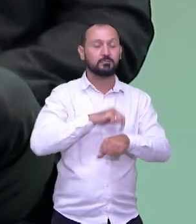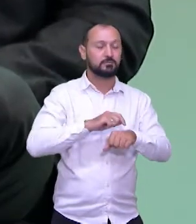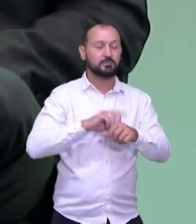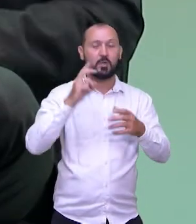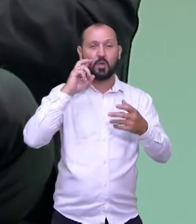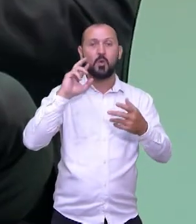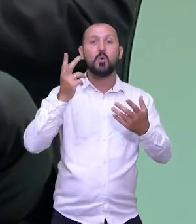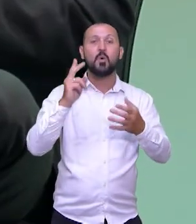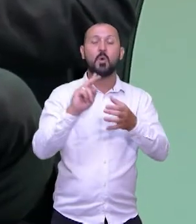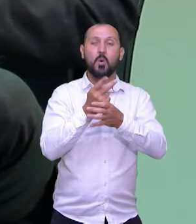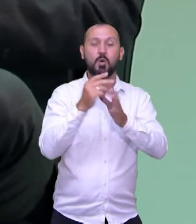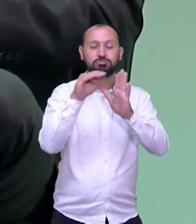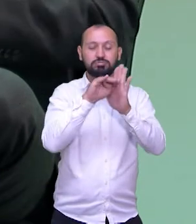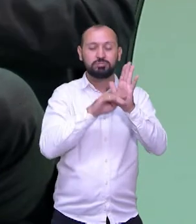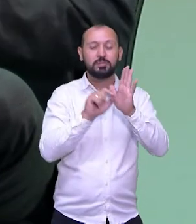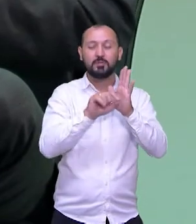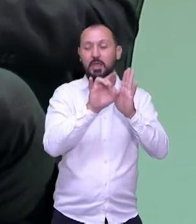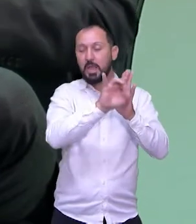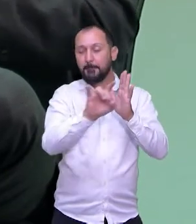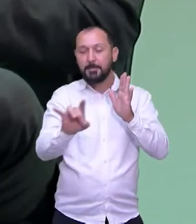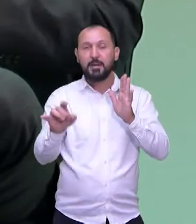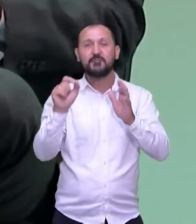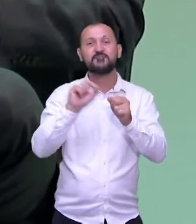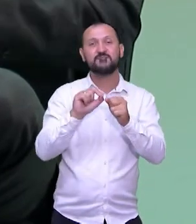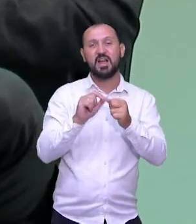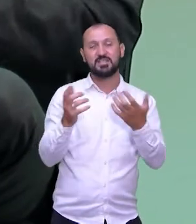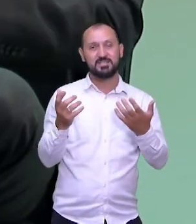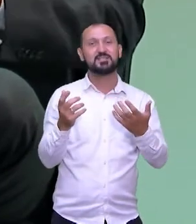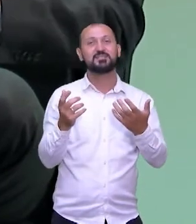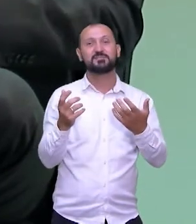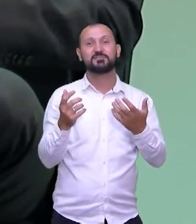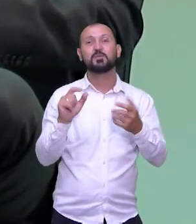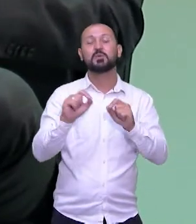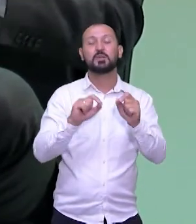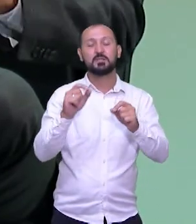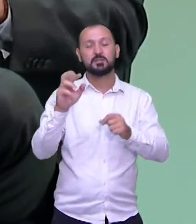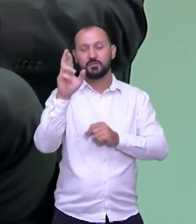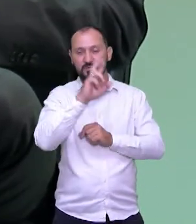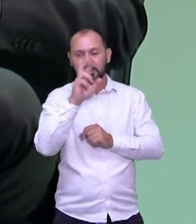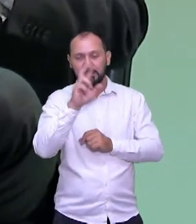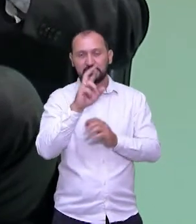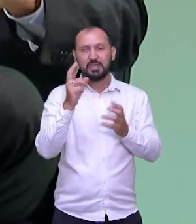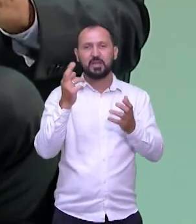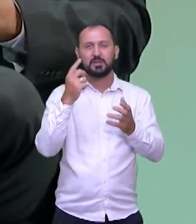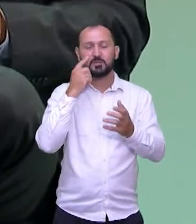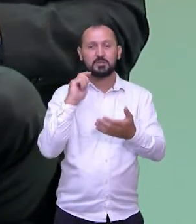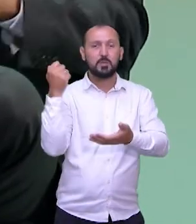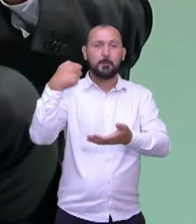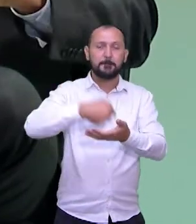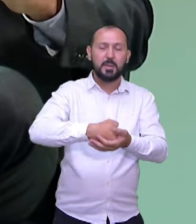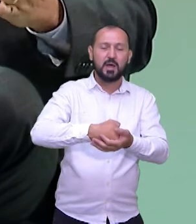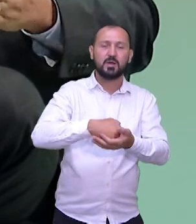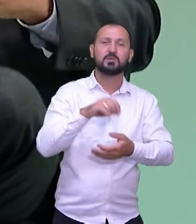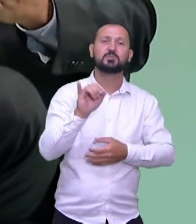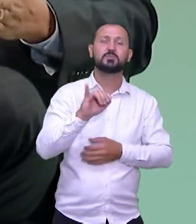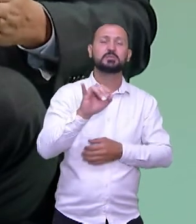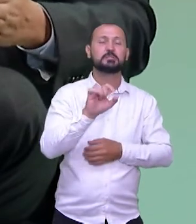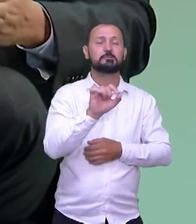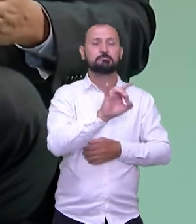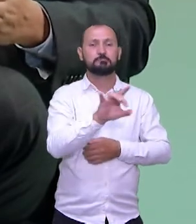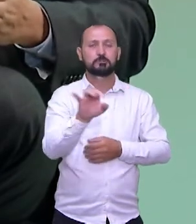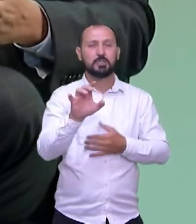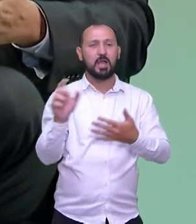programação, a gente consegue entender por segmento que cada um está sendo fiscalizado, está sendo pago de tributo em